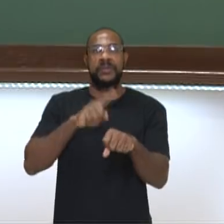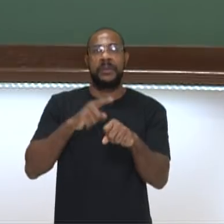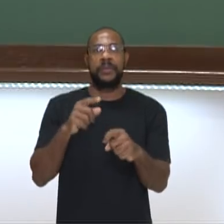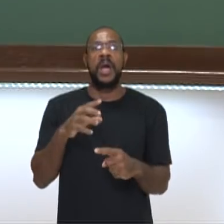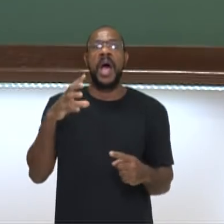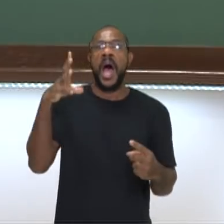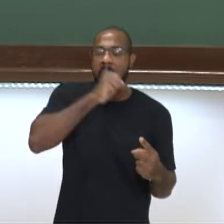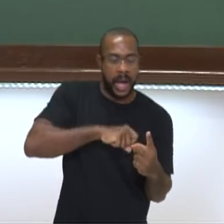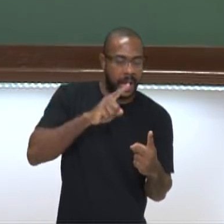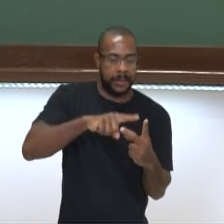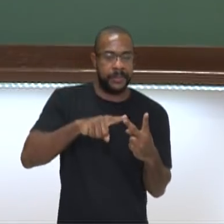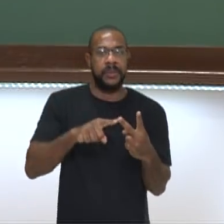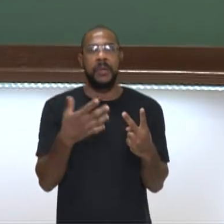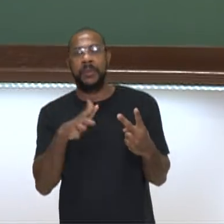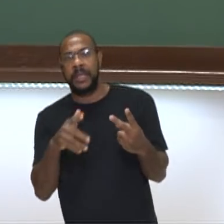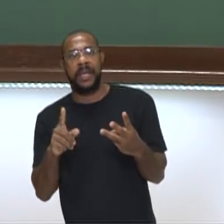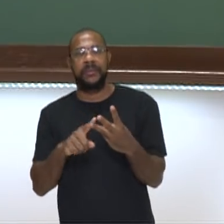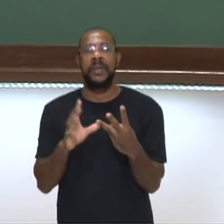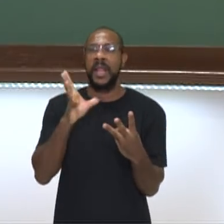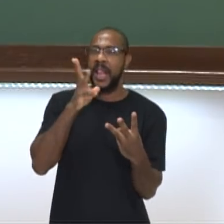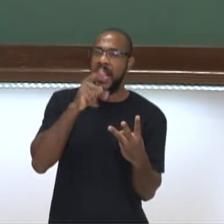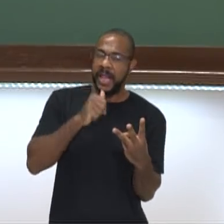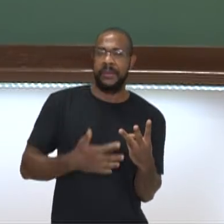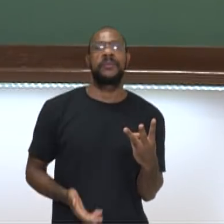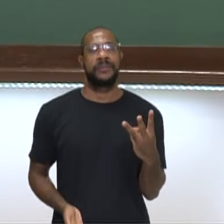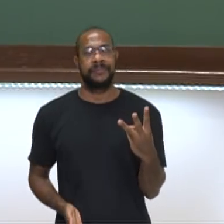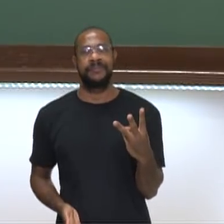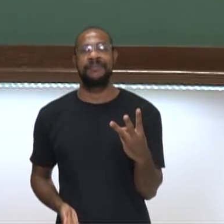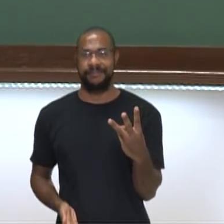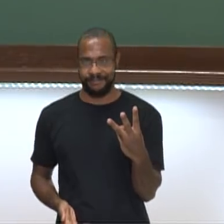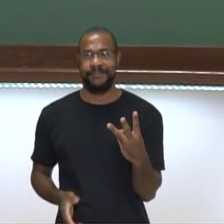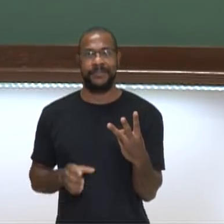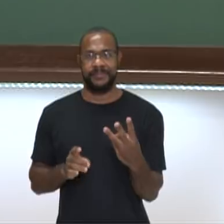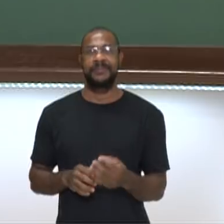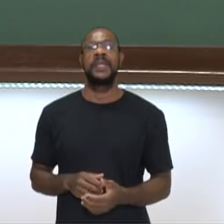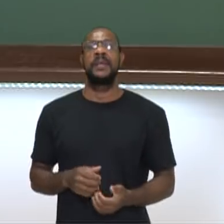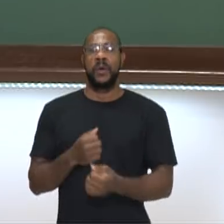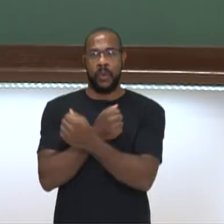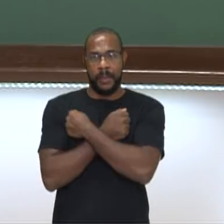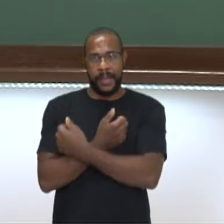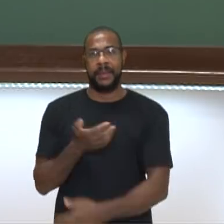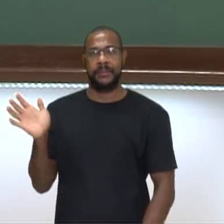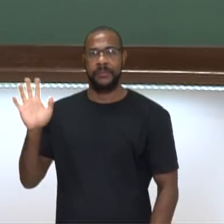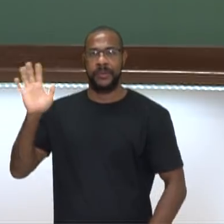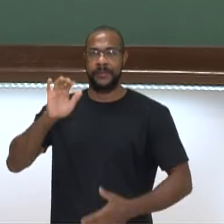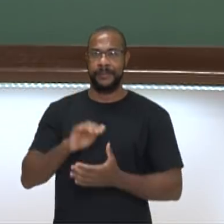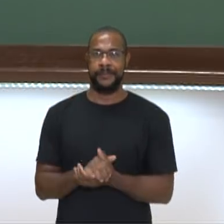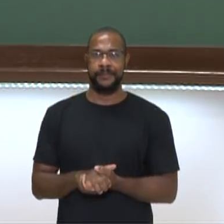moderado e o lento. Hoje ficamos por aqui. Um abraço para vocês.